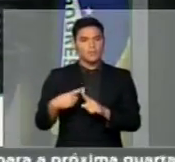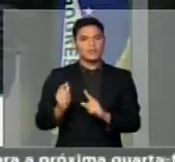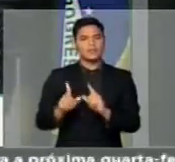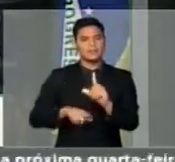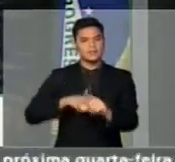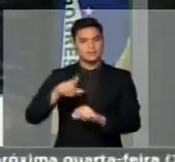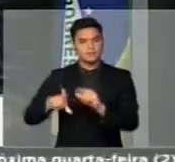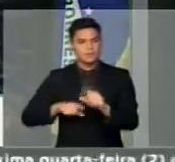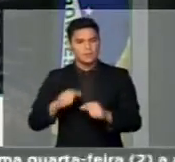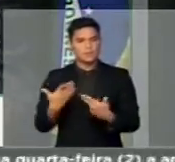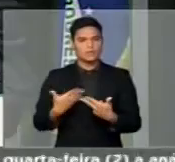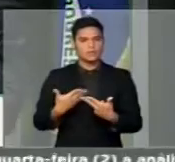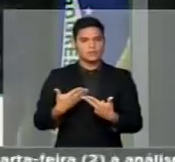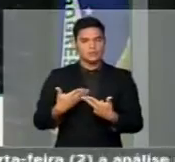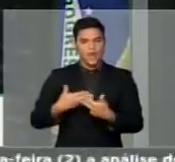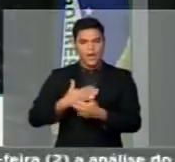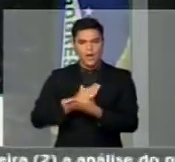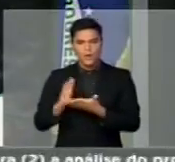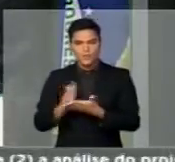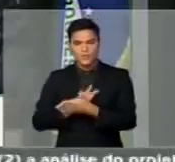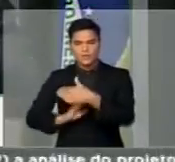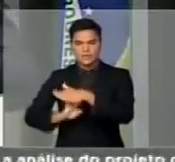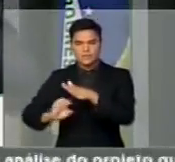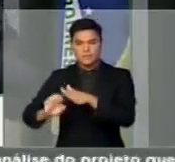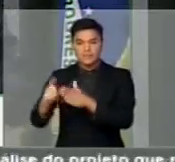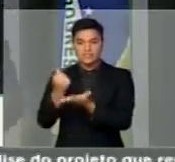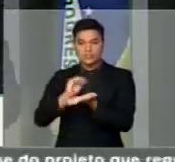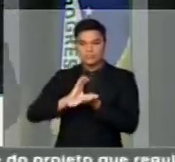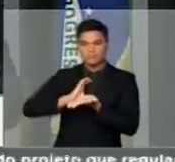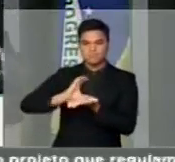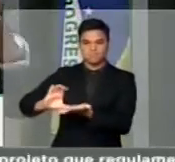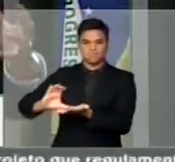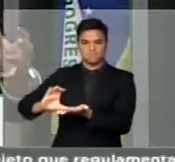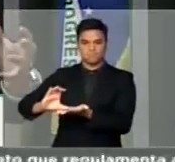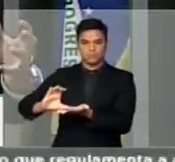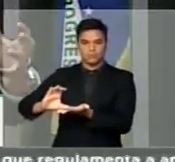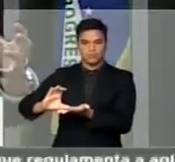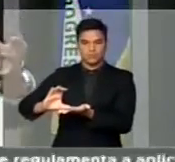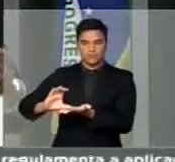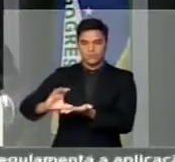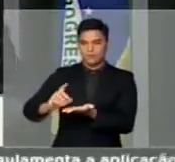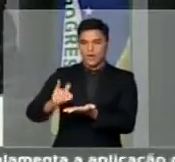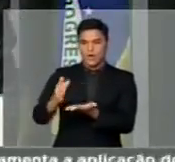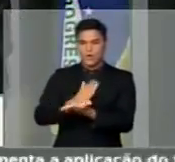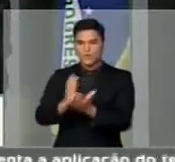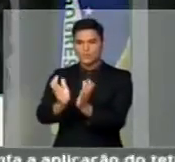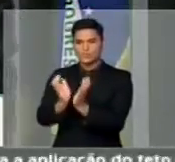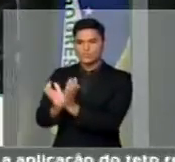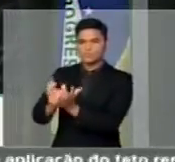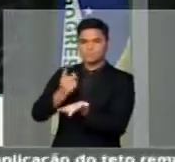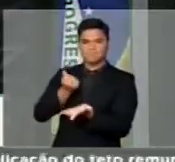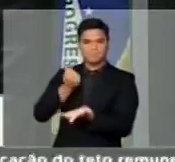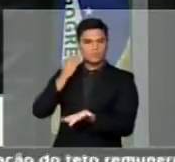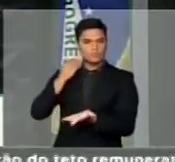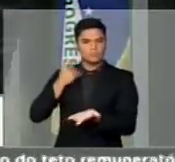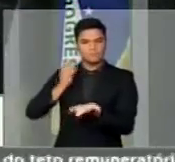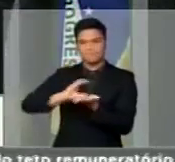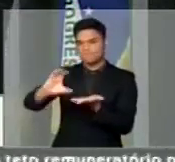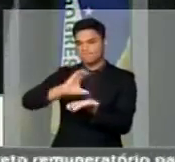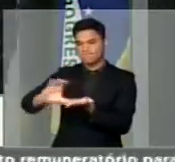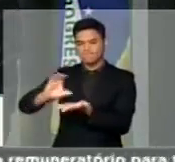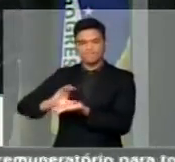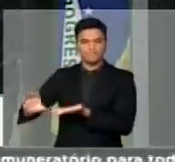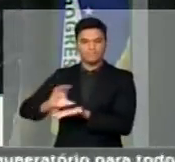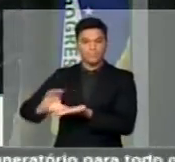escolhidos poucas empresas para tantos recursos e por que são beneficiados certos grupos em detrimento de tantos outros. Que o